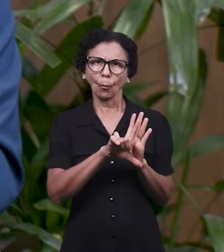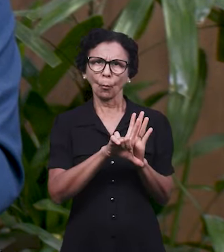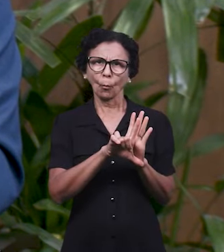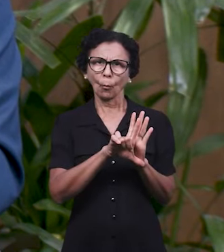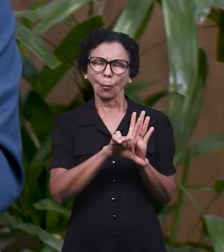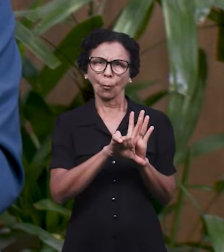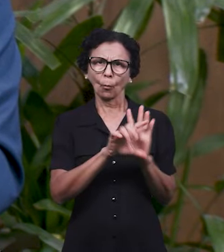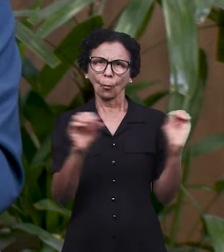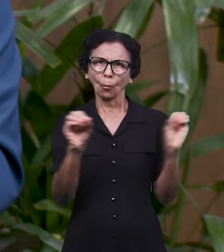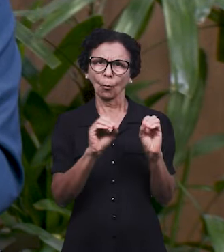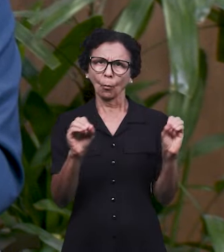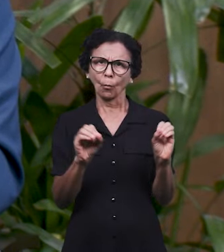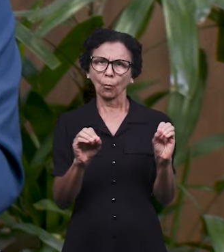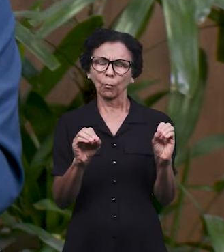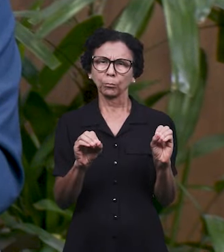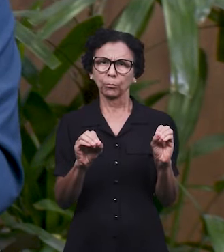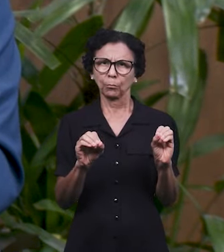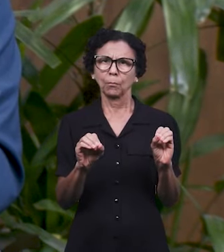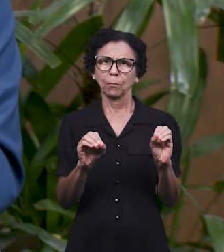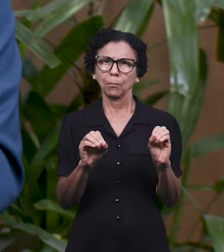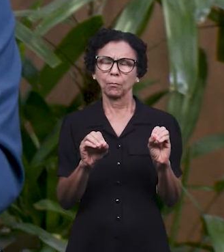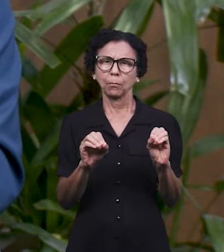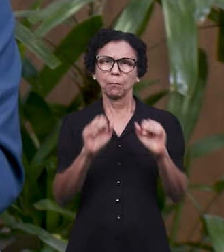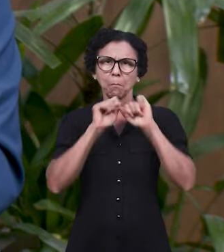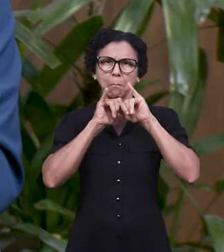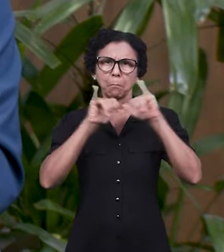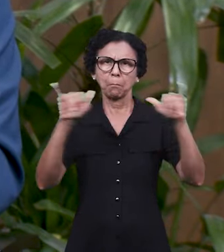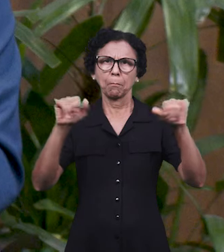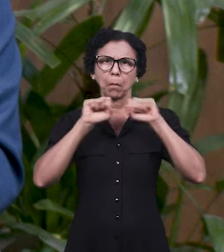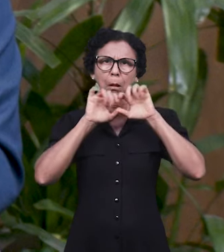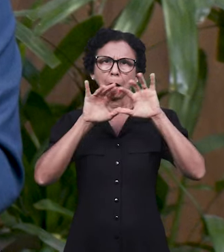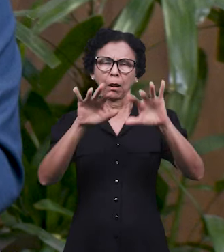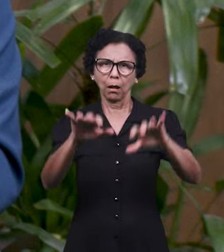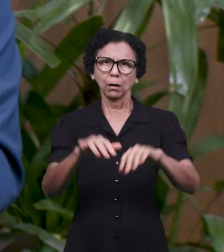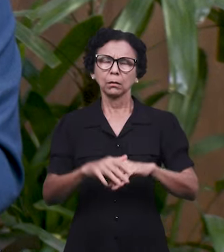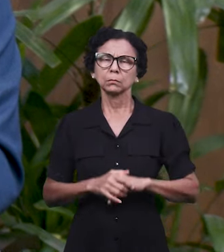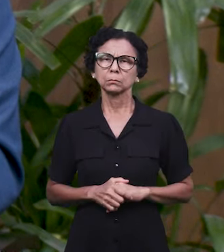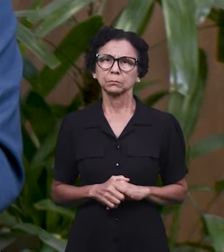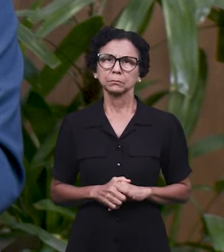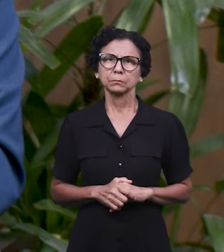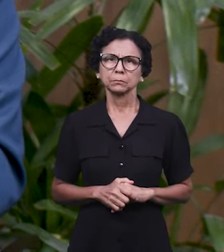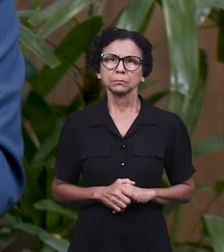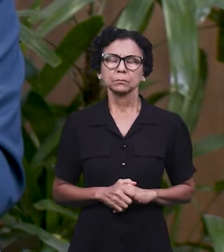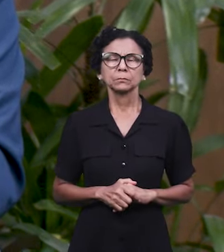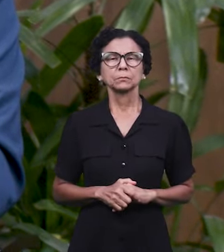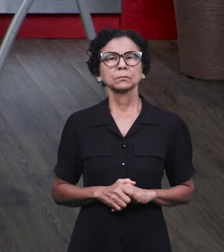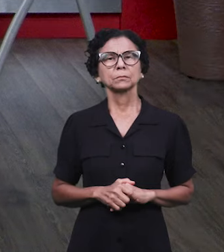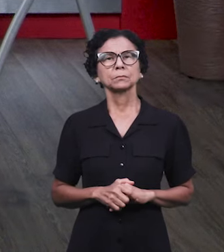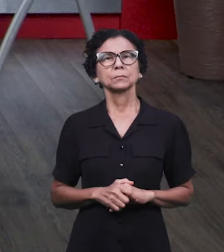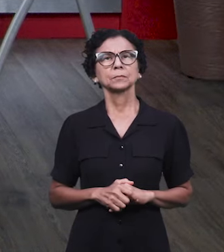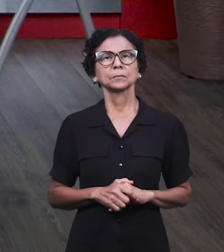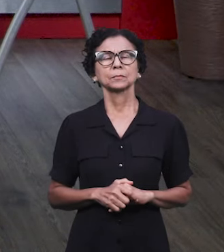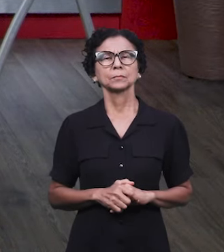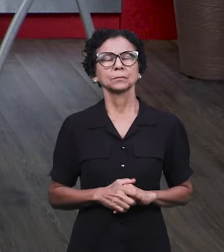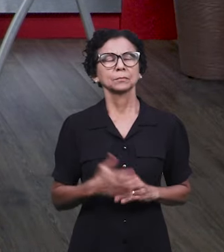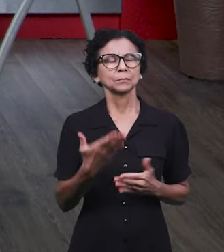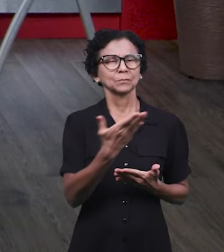pessoas podem falar e dizer o que elas querem para falar sobre esse tema nós convidamos hoje o Dr Isaías